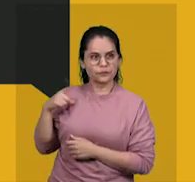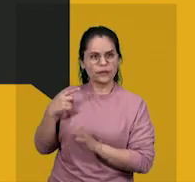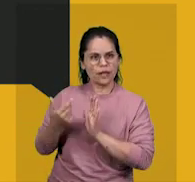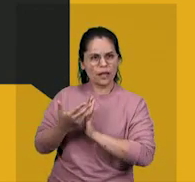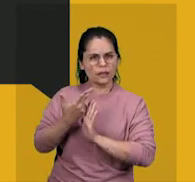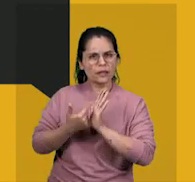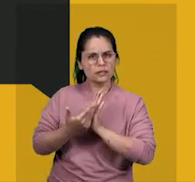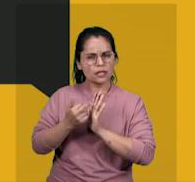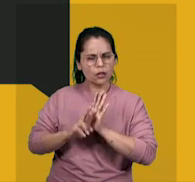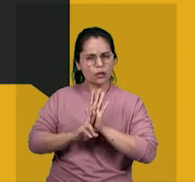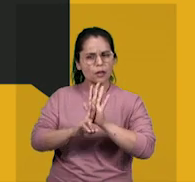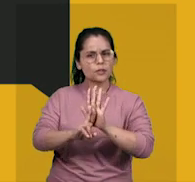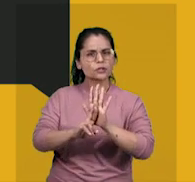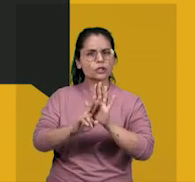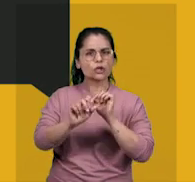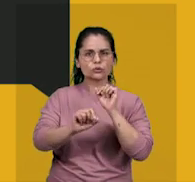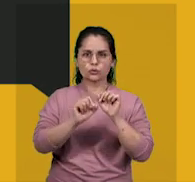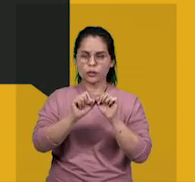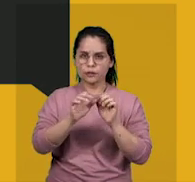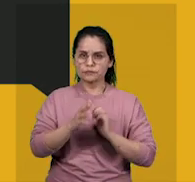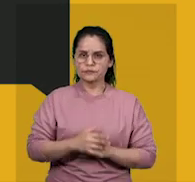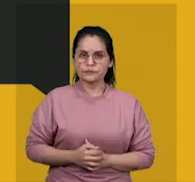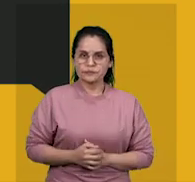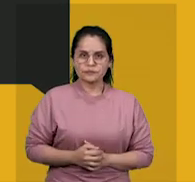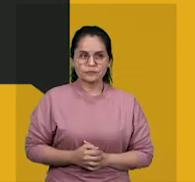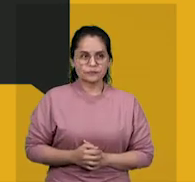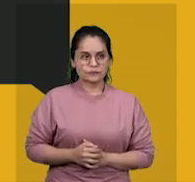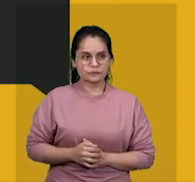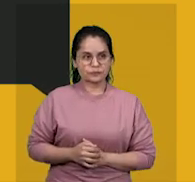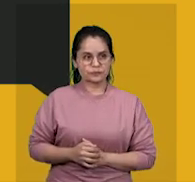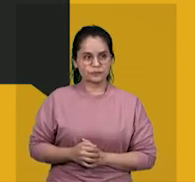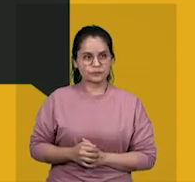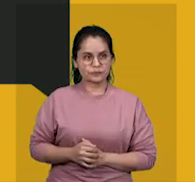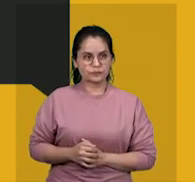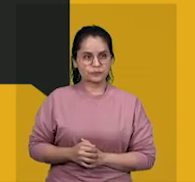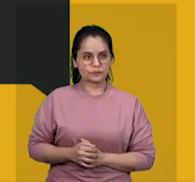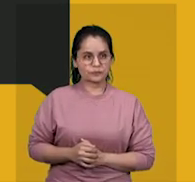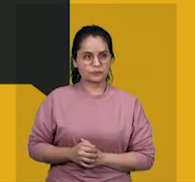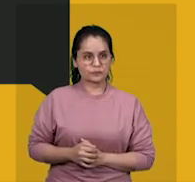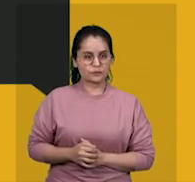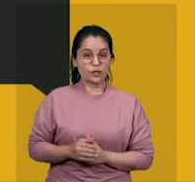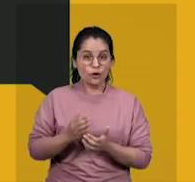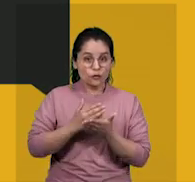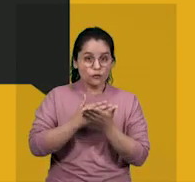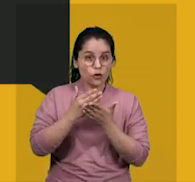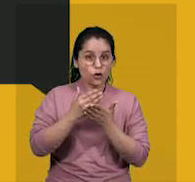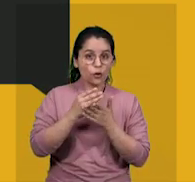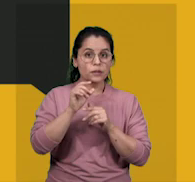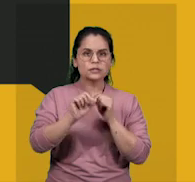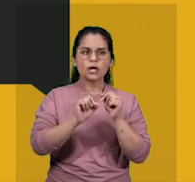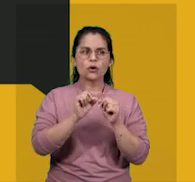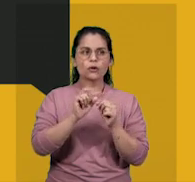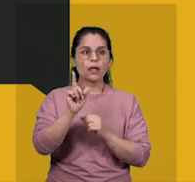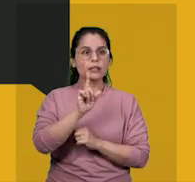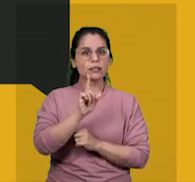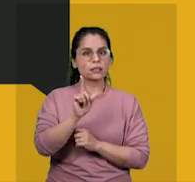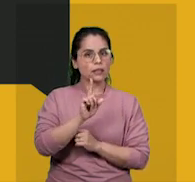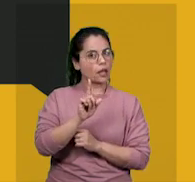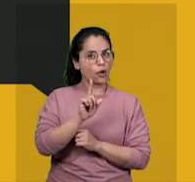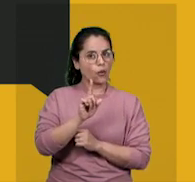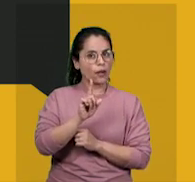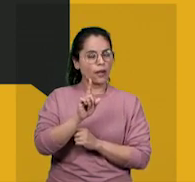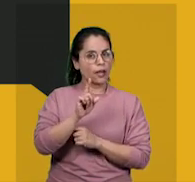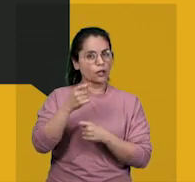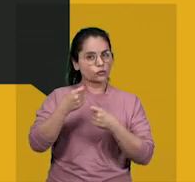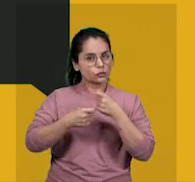desenho representando alguns órgãos. Aqui, pessoal, eu vou começar por um órgão que não é do sistema